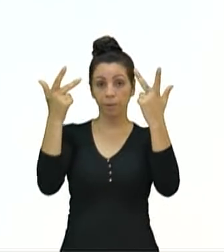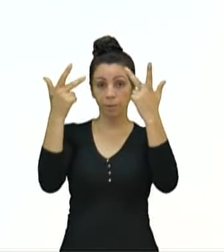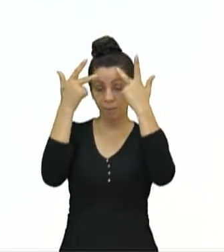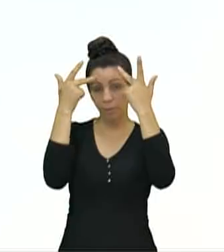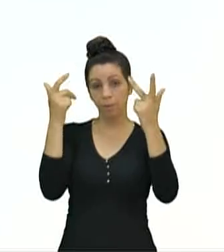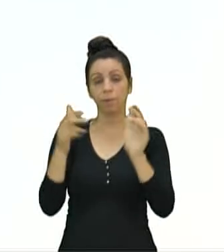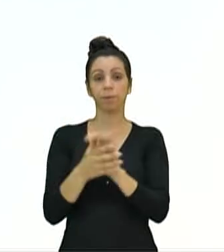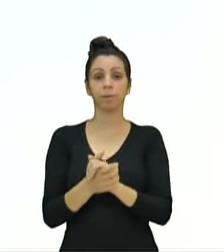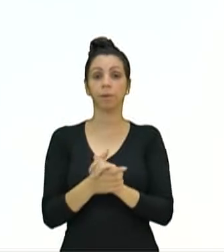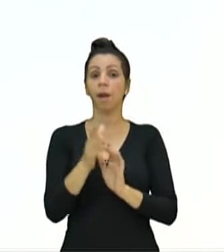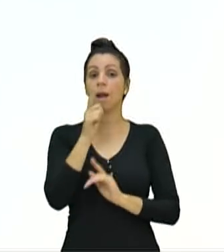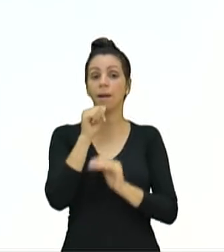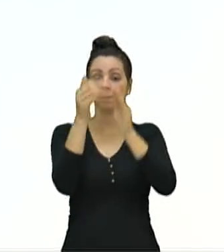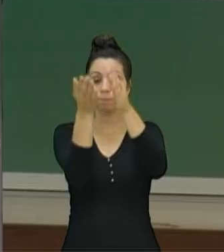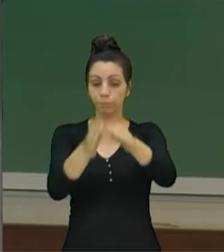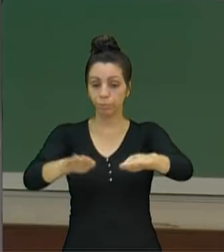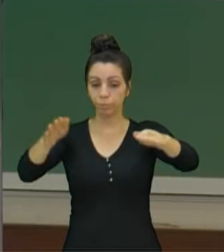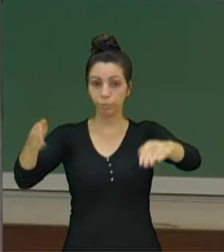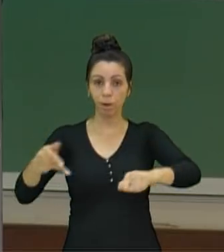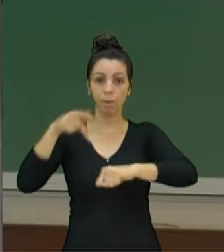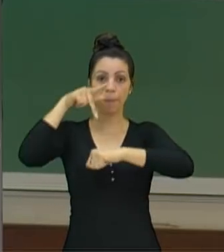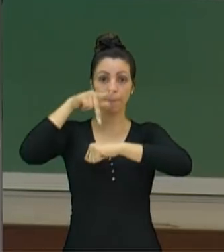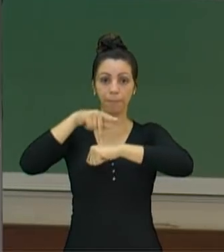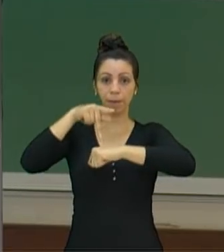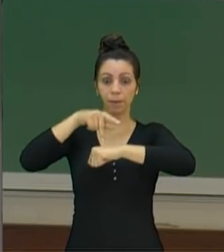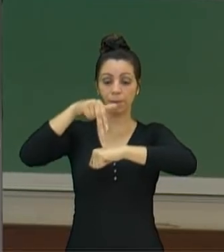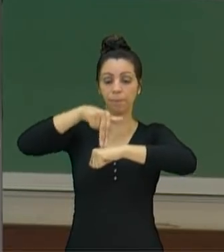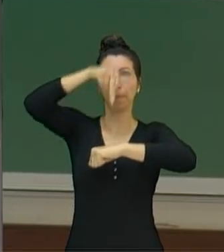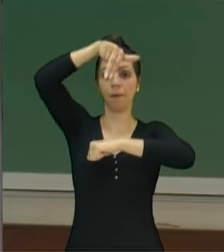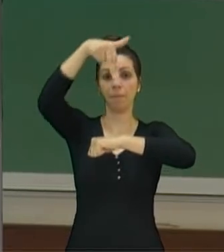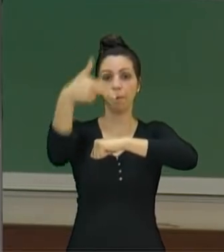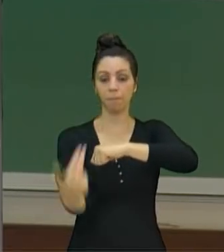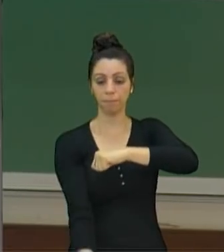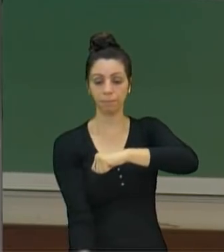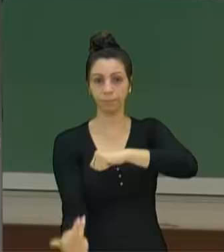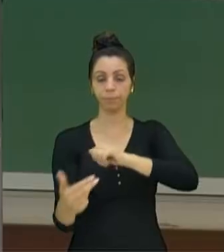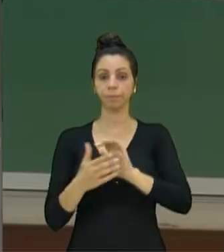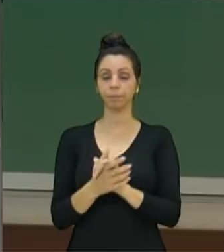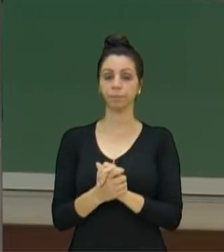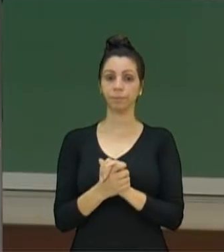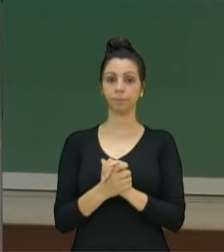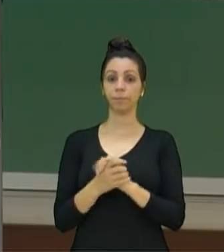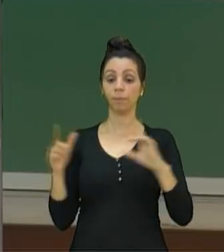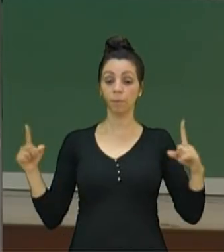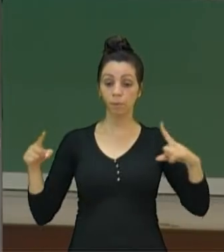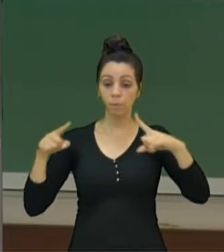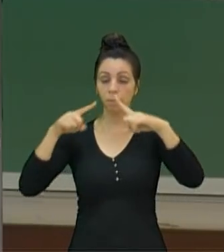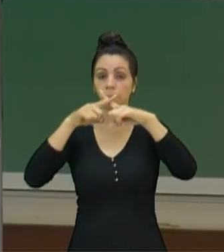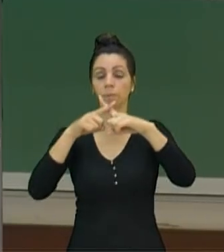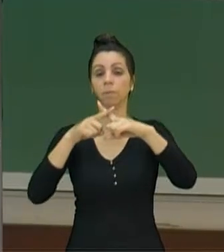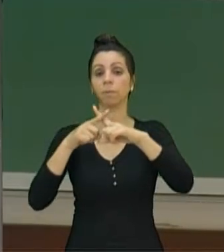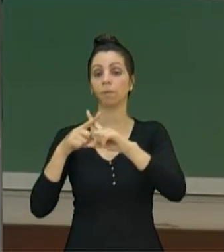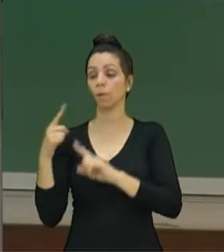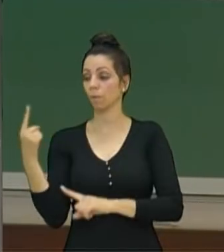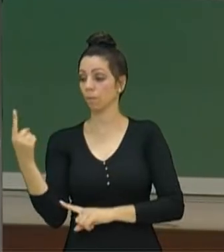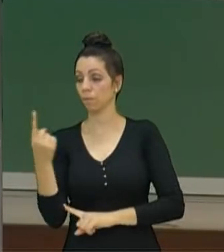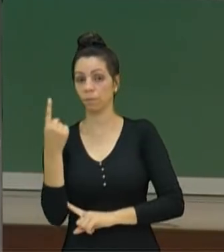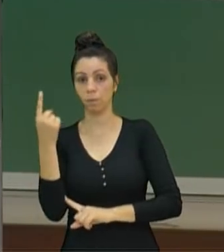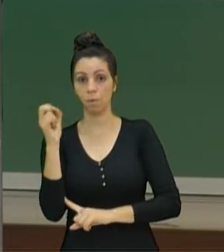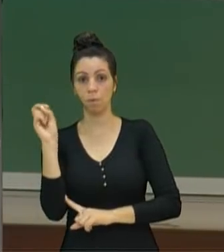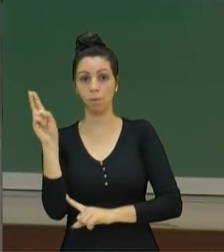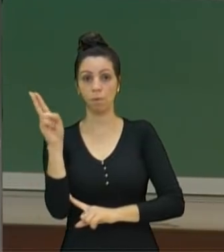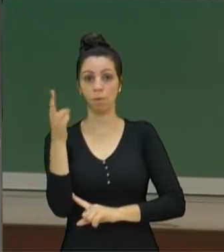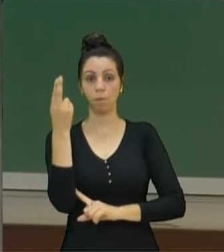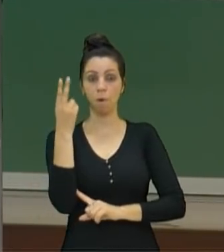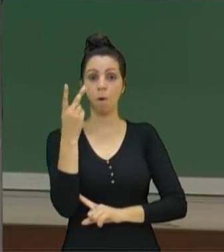de cima de rochedos em direção ao mar. Disputado de forma individual ou